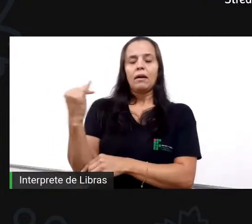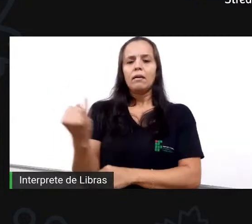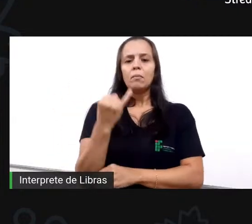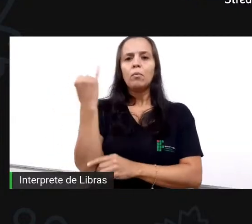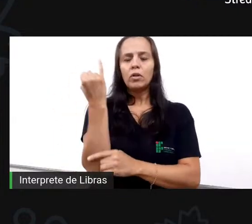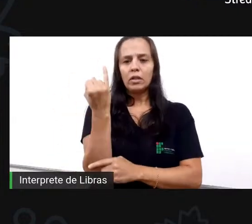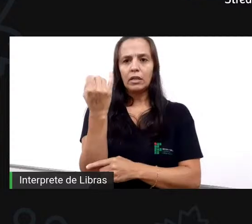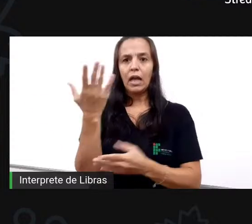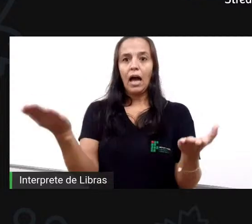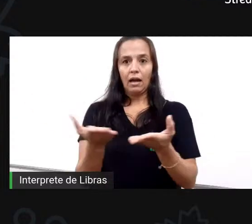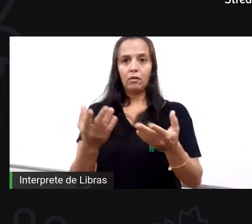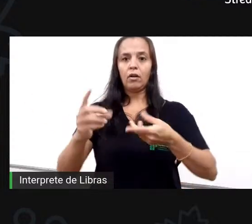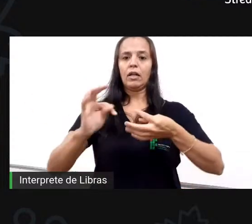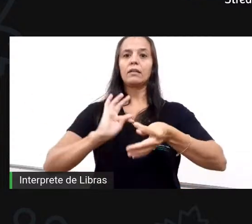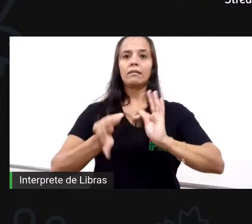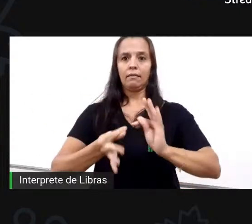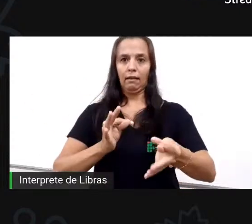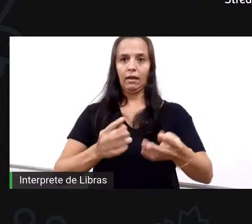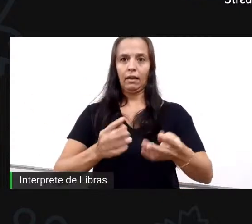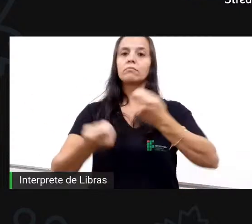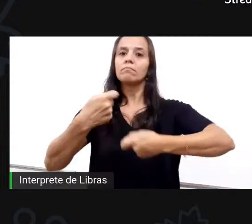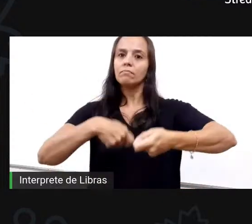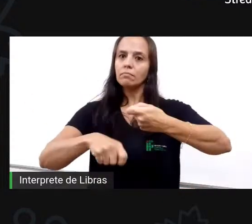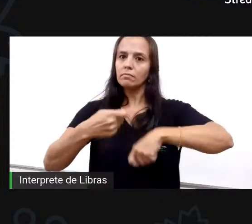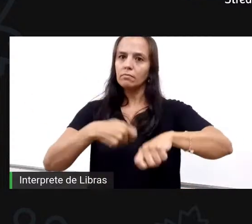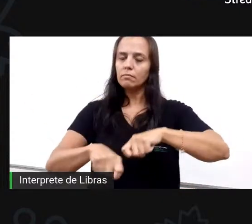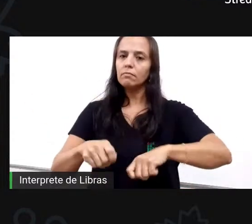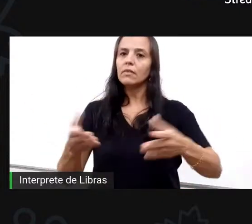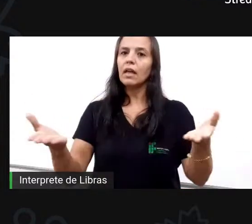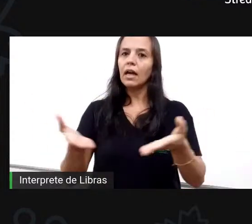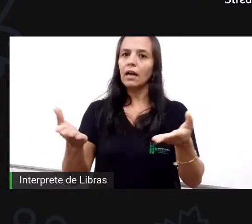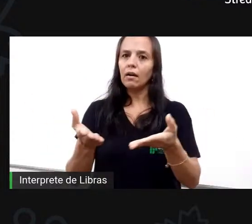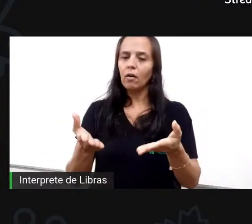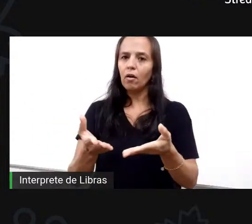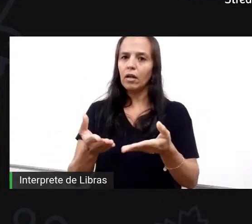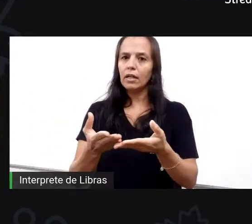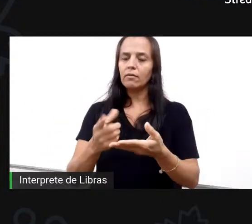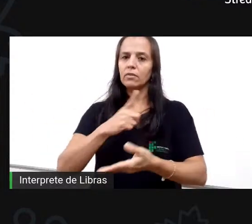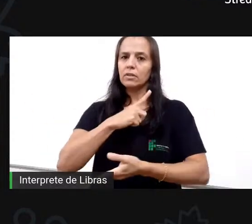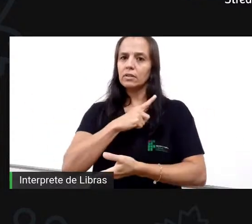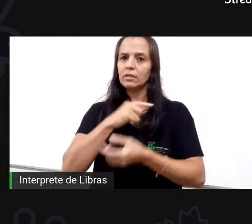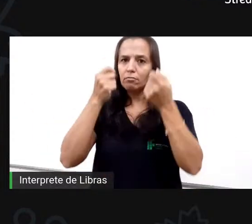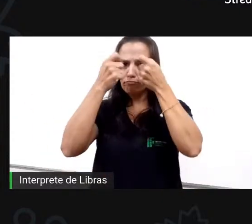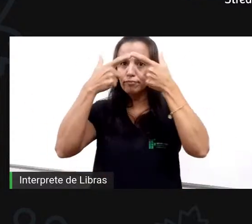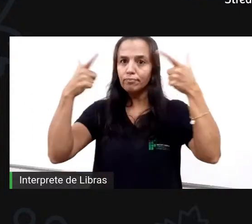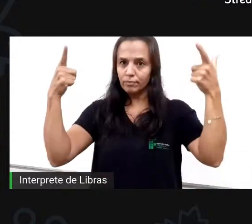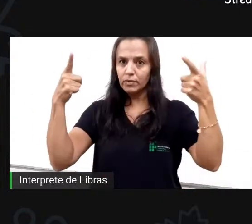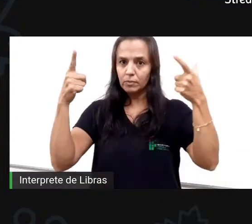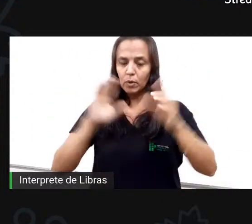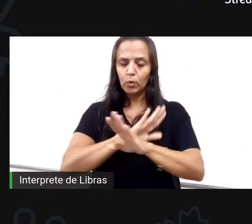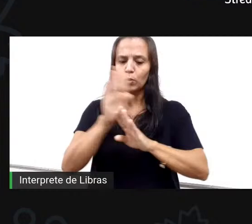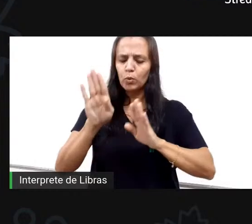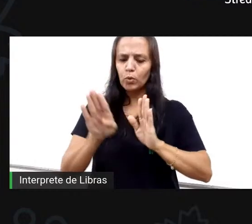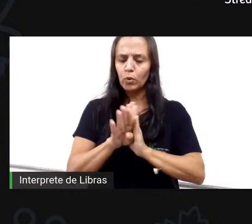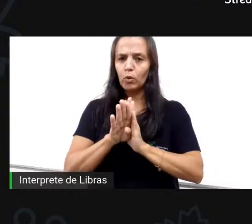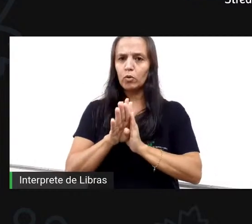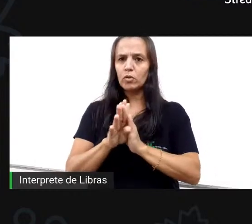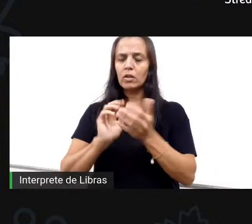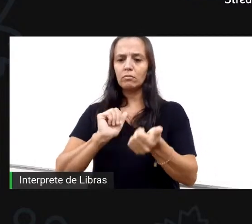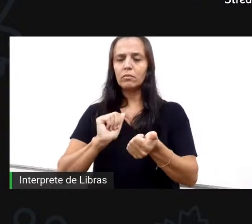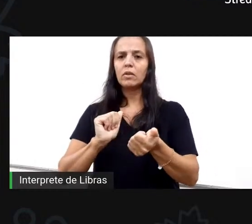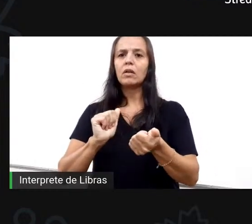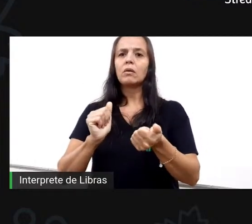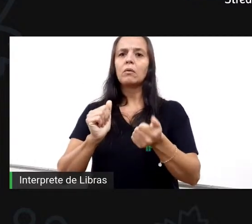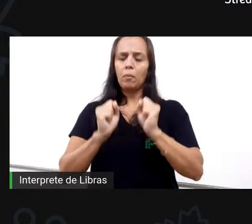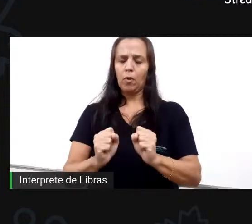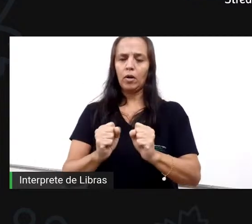em administração. Agora, o conhecimento está com vocês. Todos estão aptos e são capazes